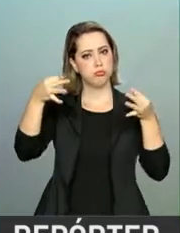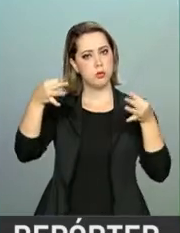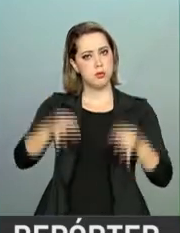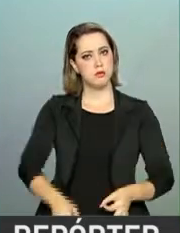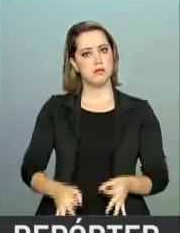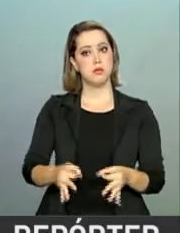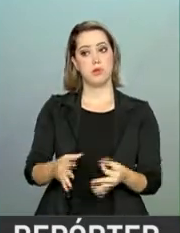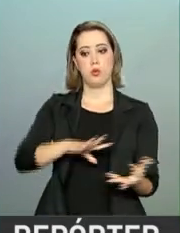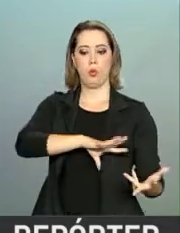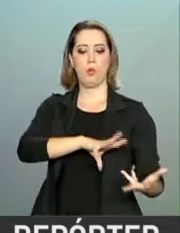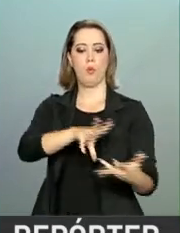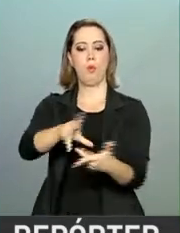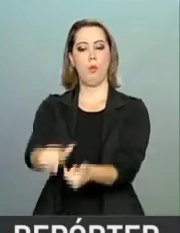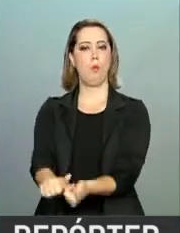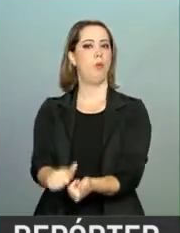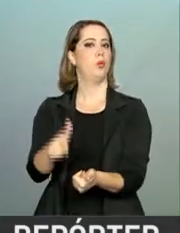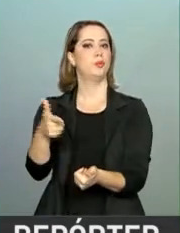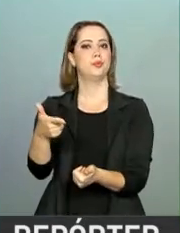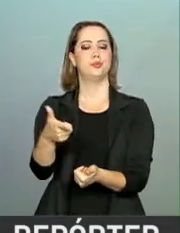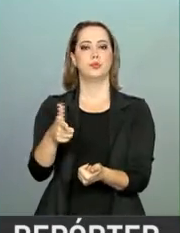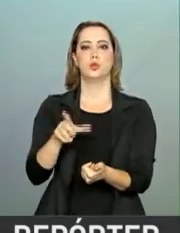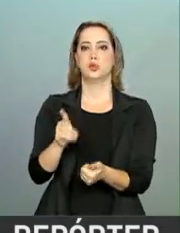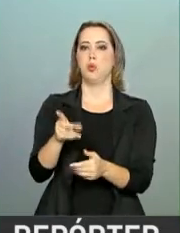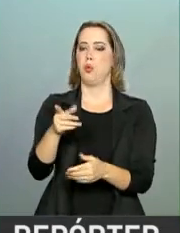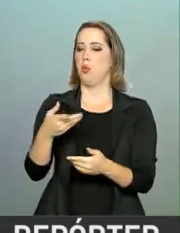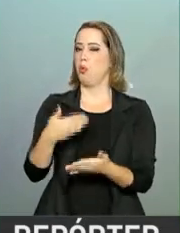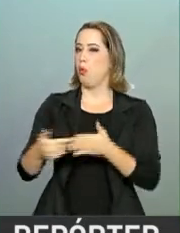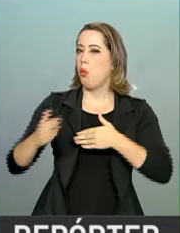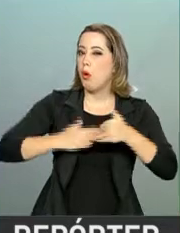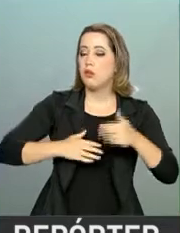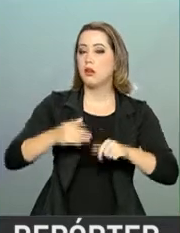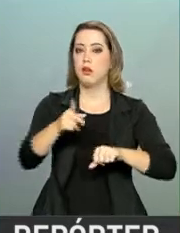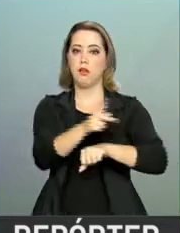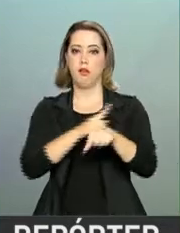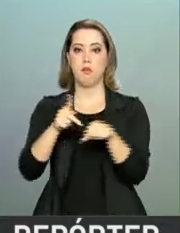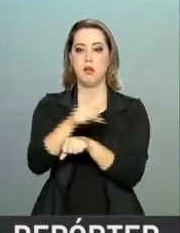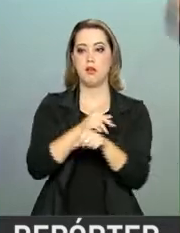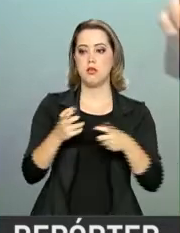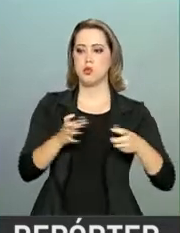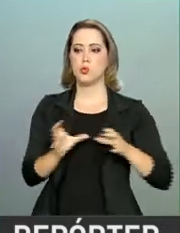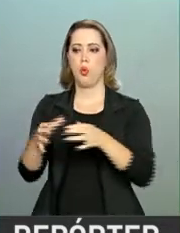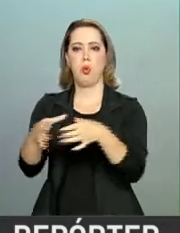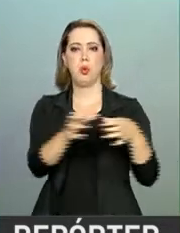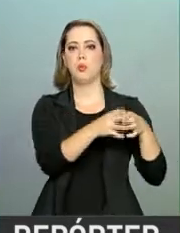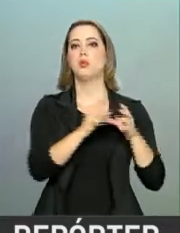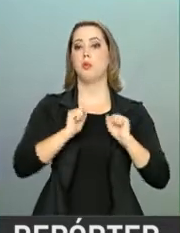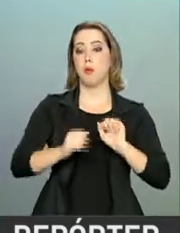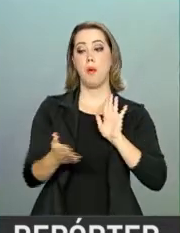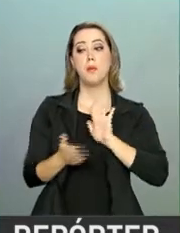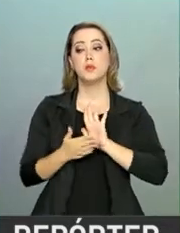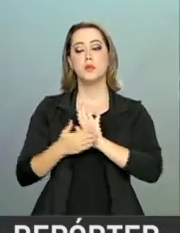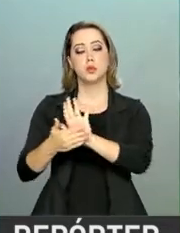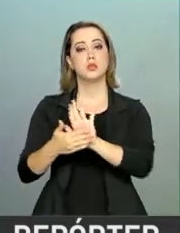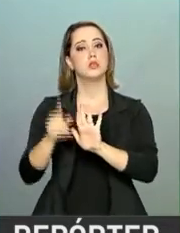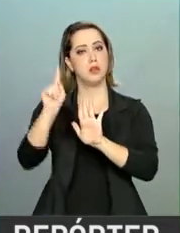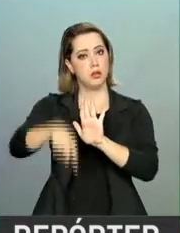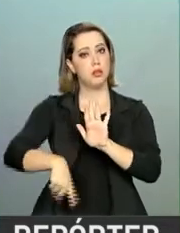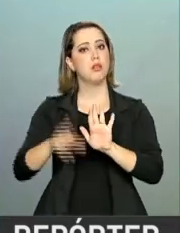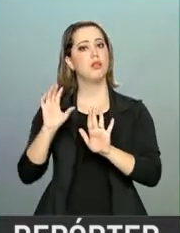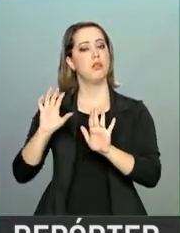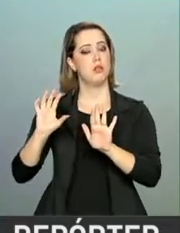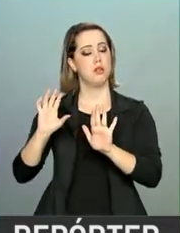brasil com quem quer que seja com qualquer país com qualquer entidade de mostrar que a agricultura brasileira é uma cultura sustentável